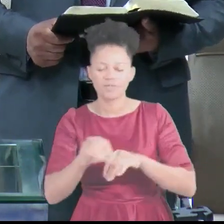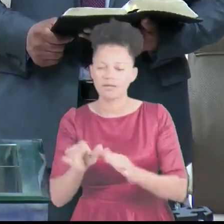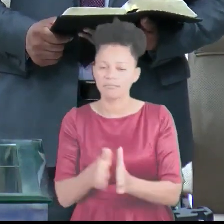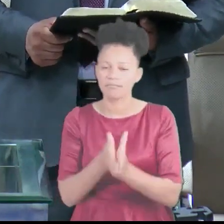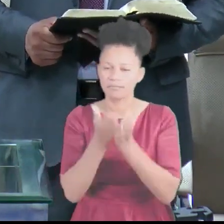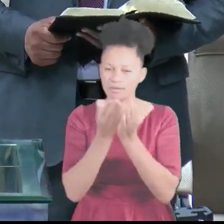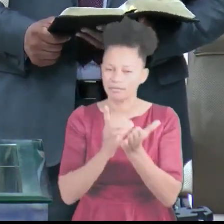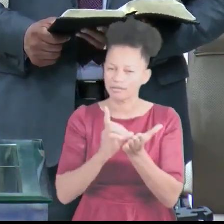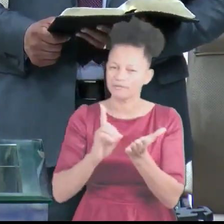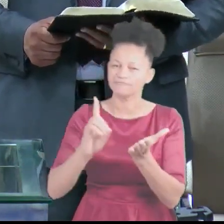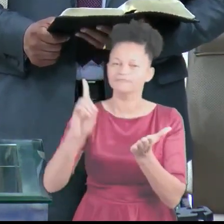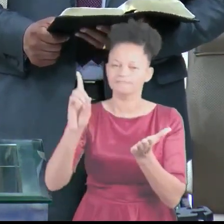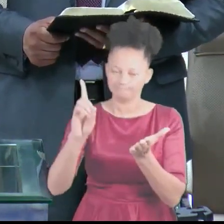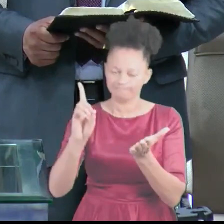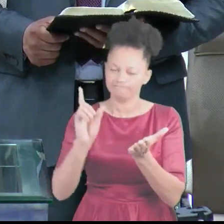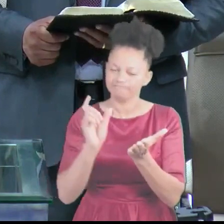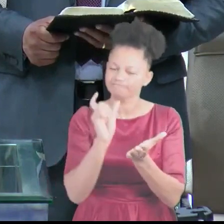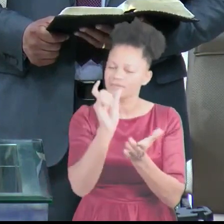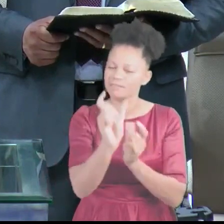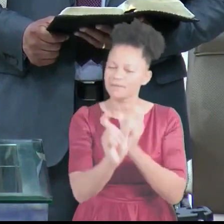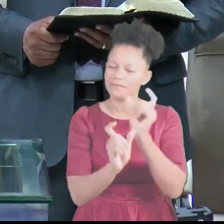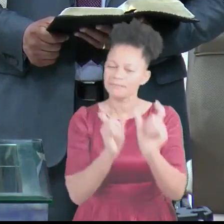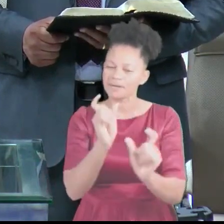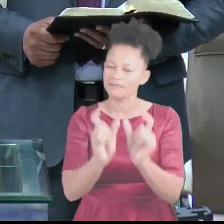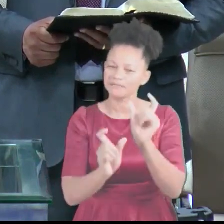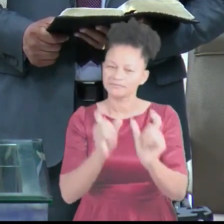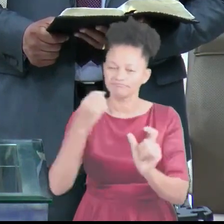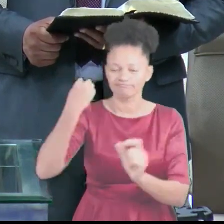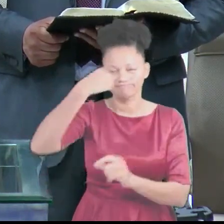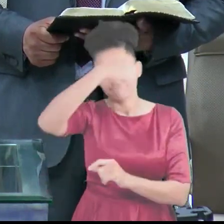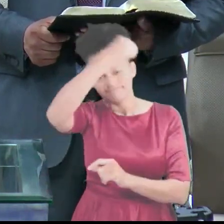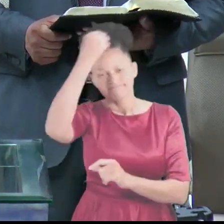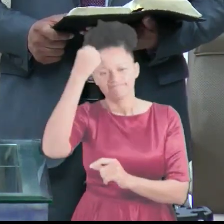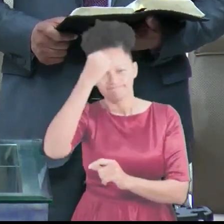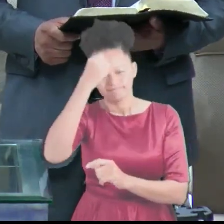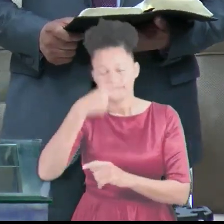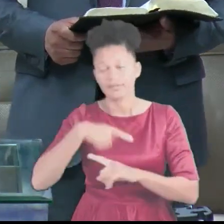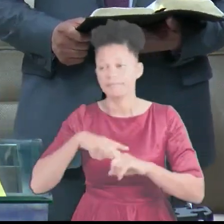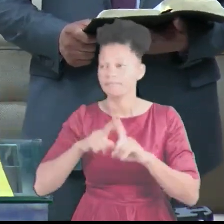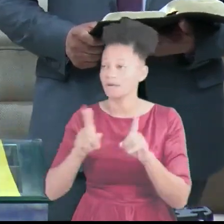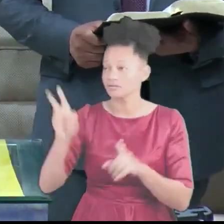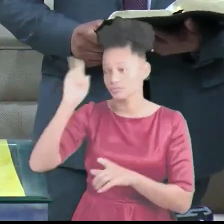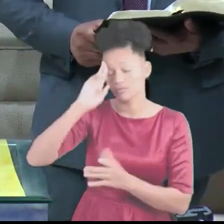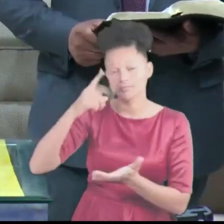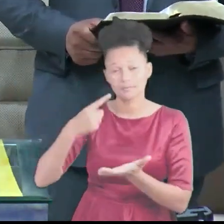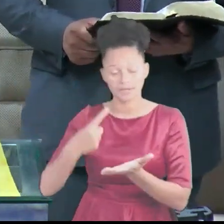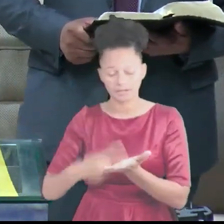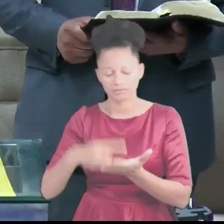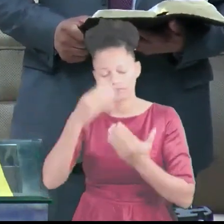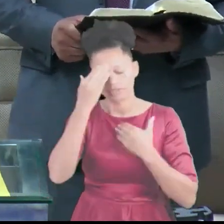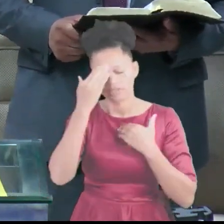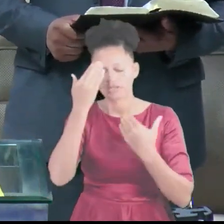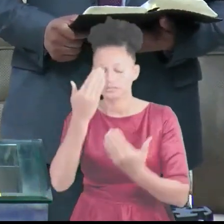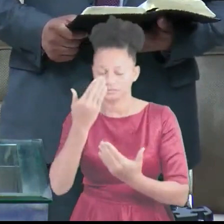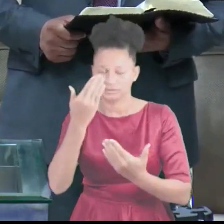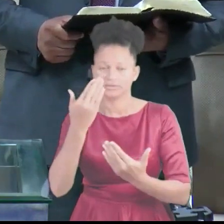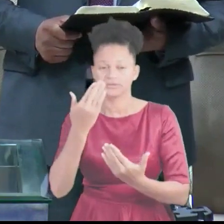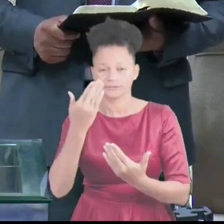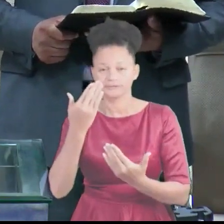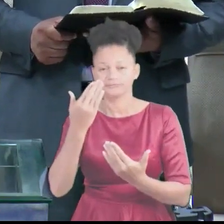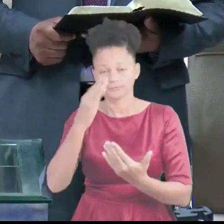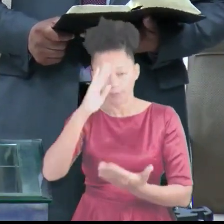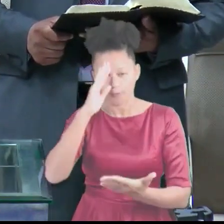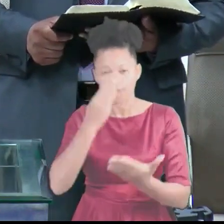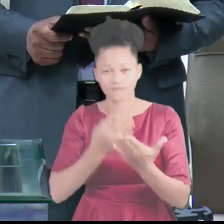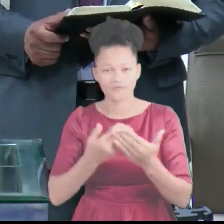Deus. Mas aprove o Senhor estarmos aqui, eu agradeço a Ele pela confiança. E agradecendo a Ele,